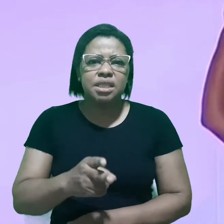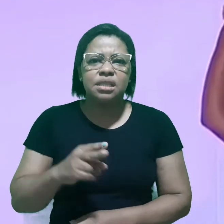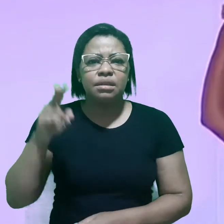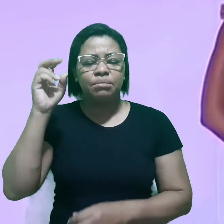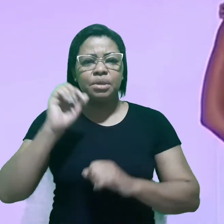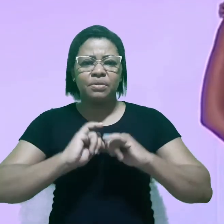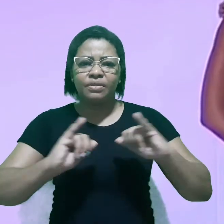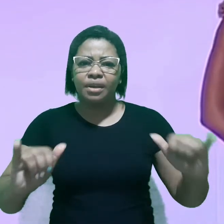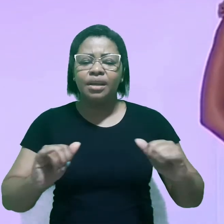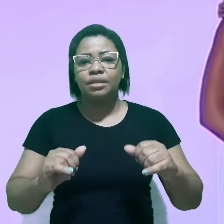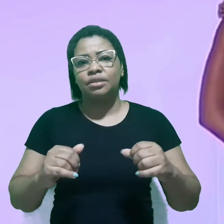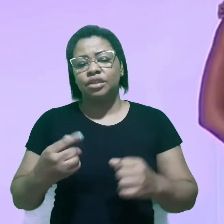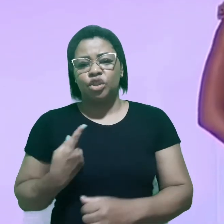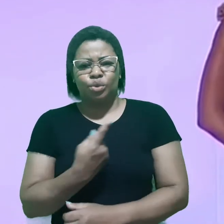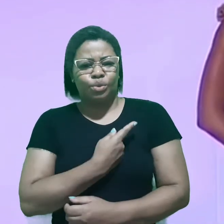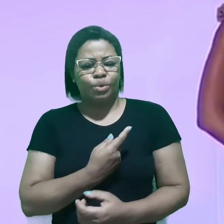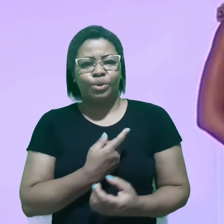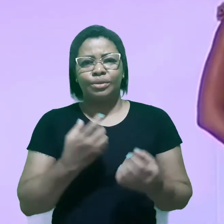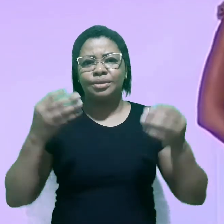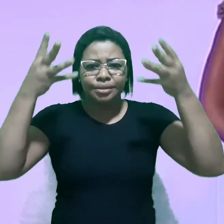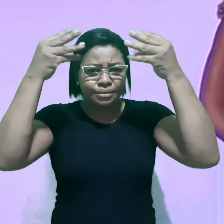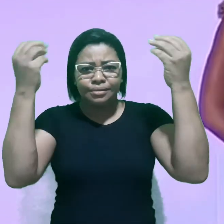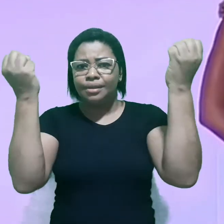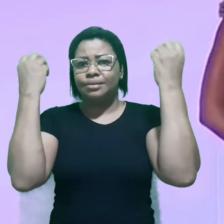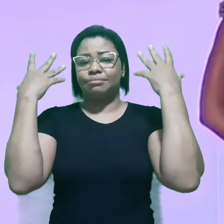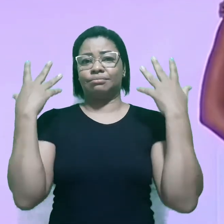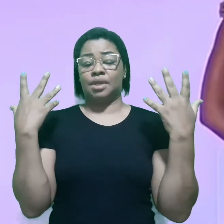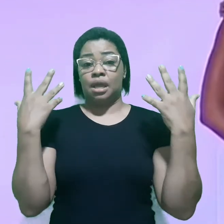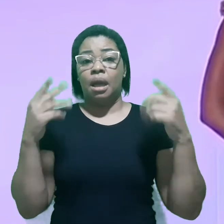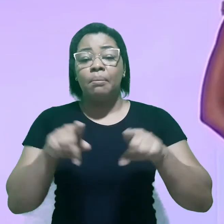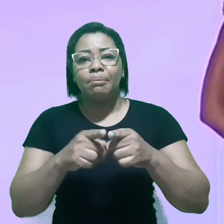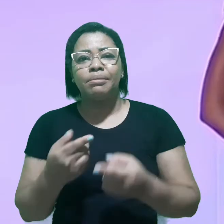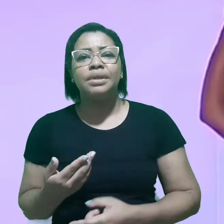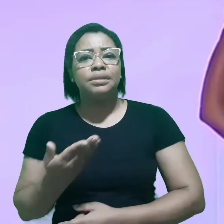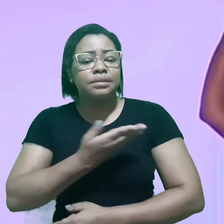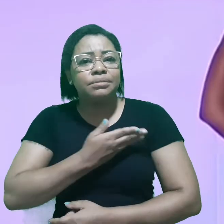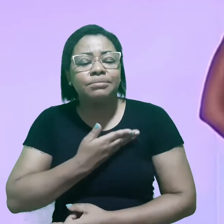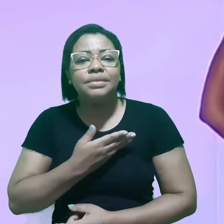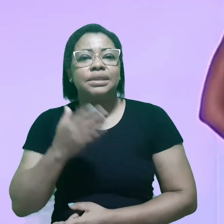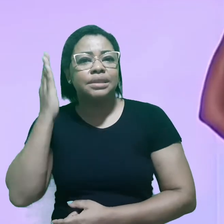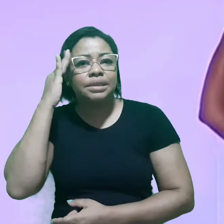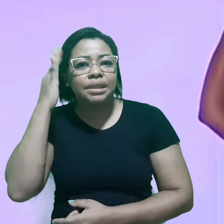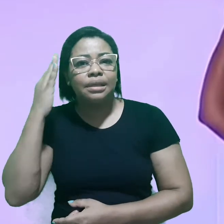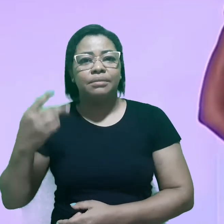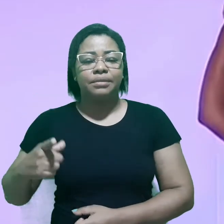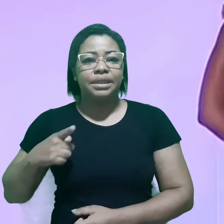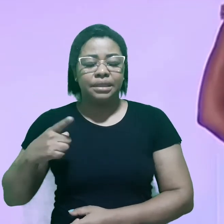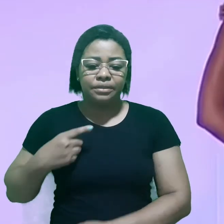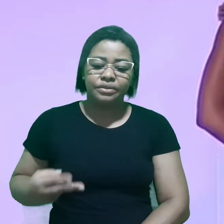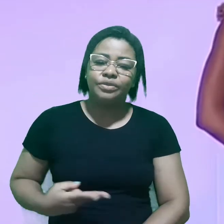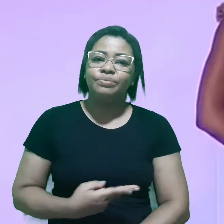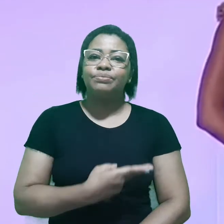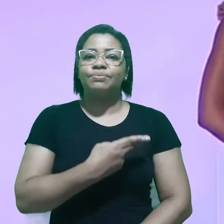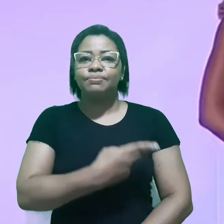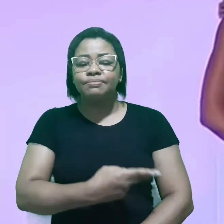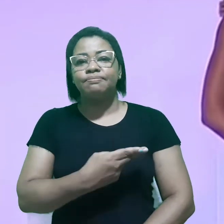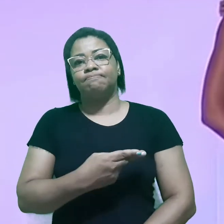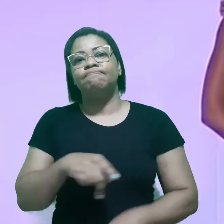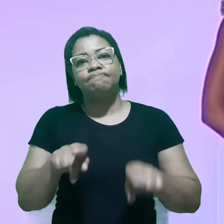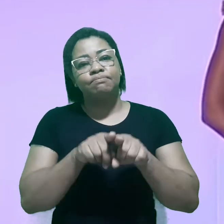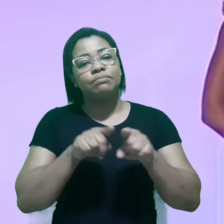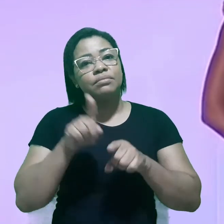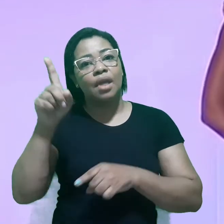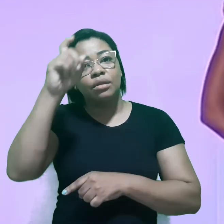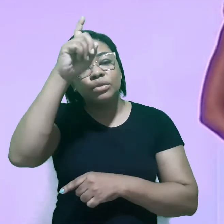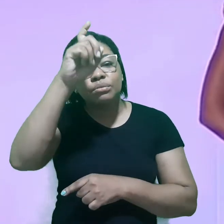sobre a cirurgia cardíaca que foi realizada no Hospital de Lagos na semana passada. E se minha colega de quarto soubesse sobre a música nigeriana